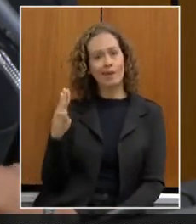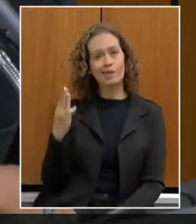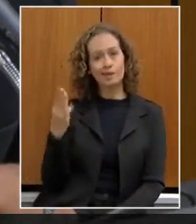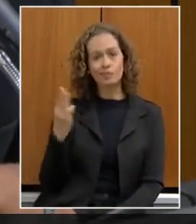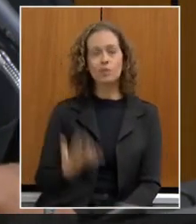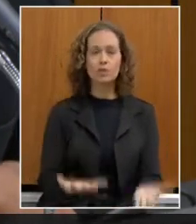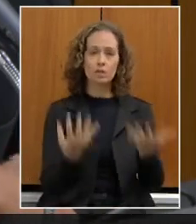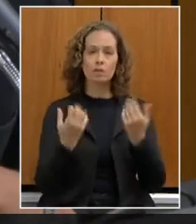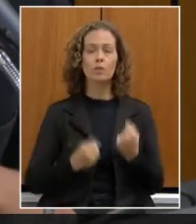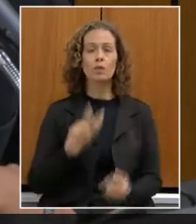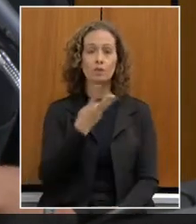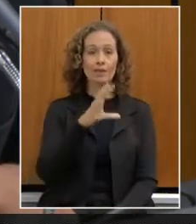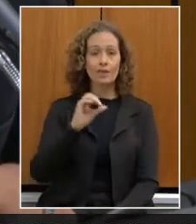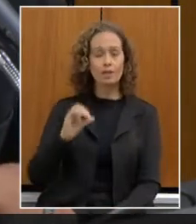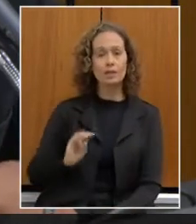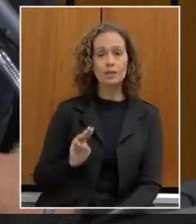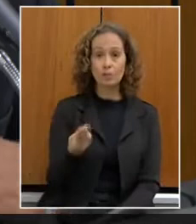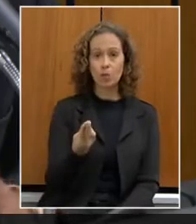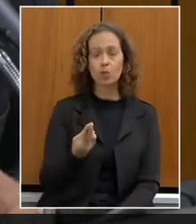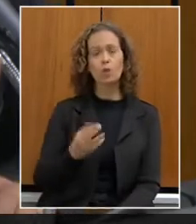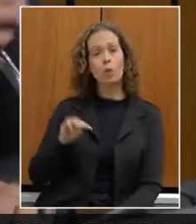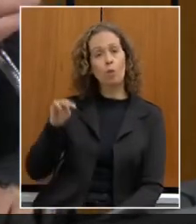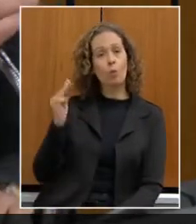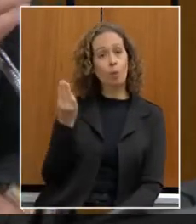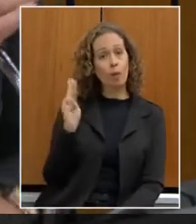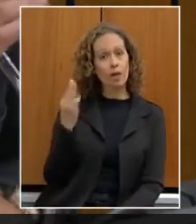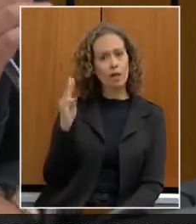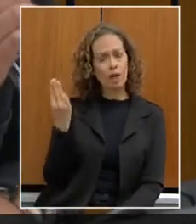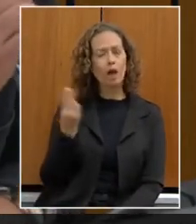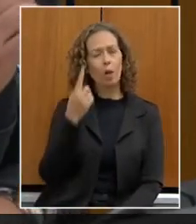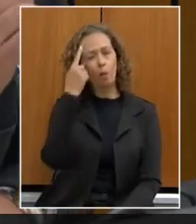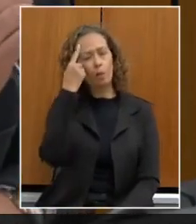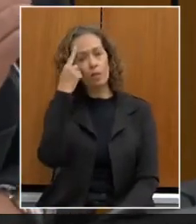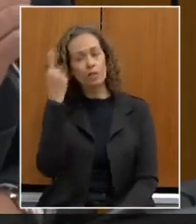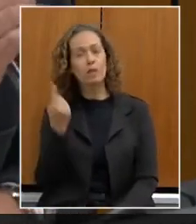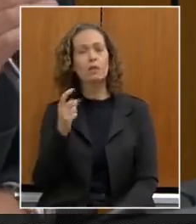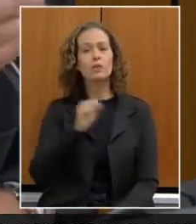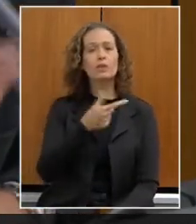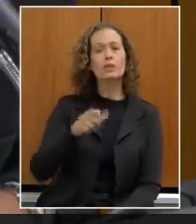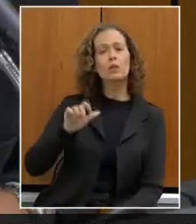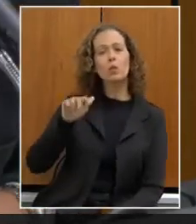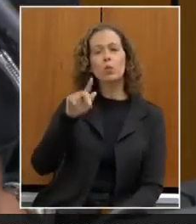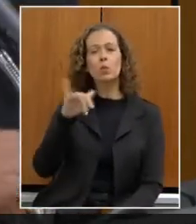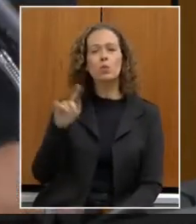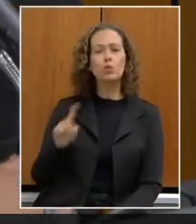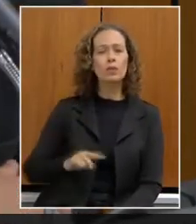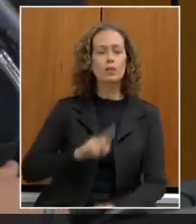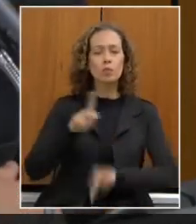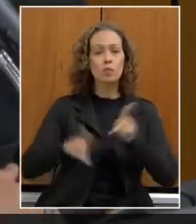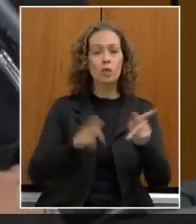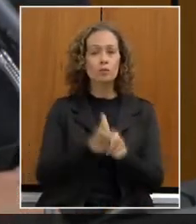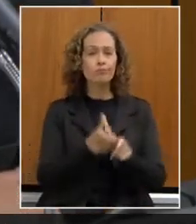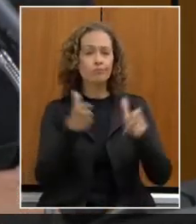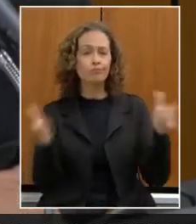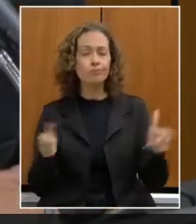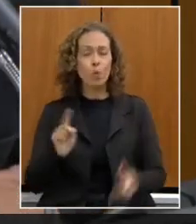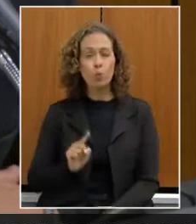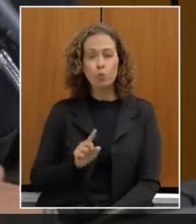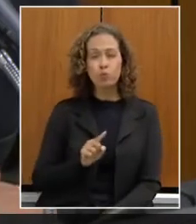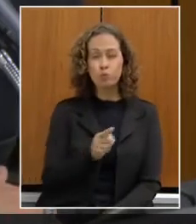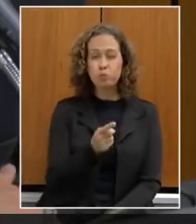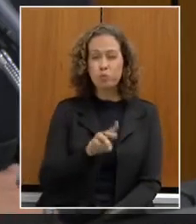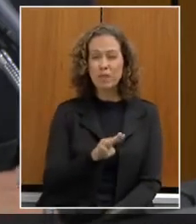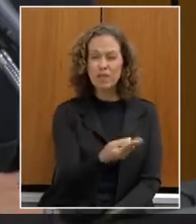doses para o tamanho do Maranhão pensando que São Luís concentra boa parte da população com 1 milhão e 100 mil habitantes